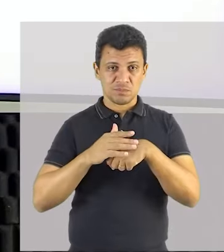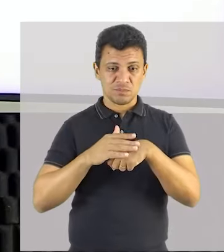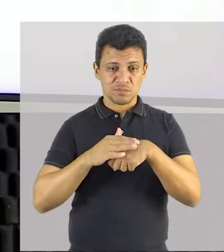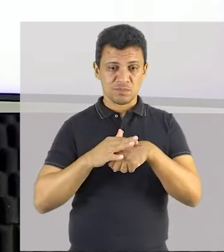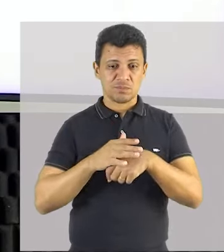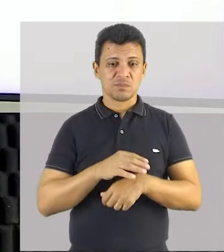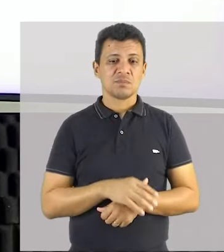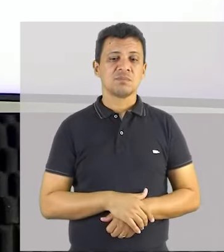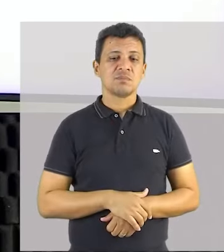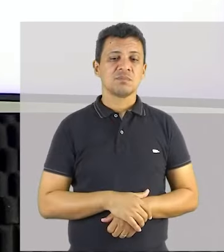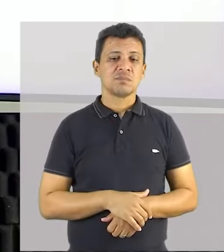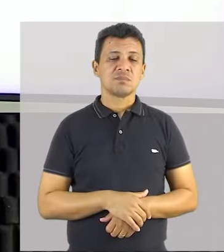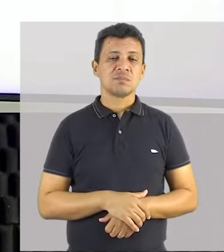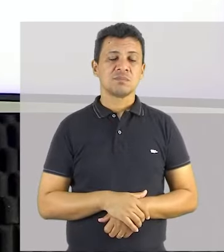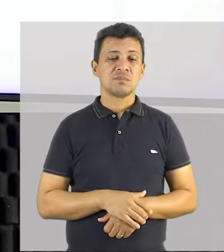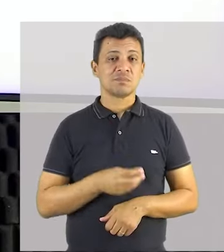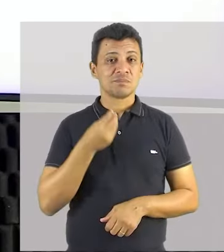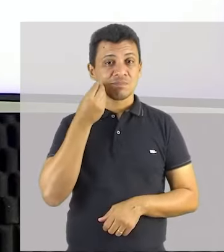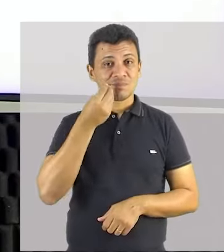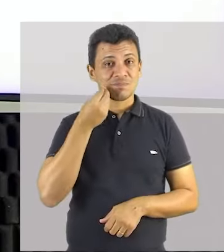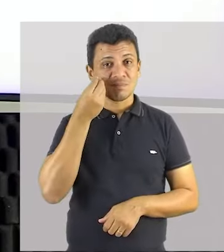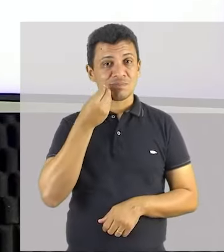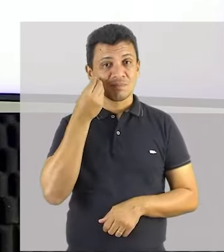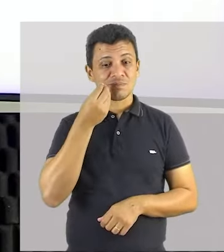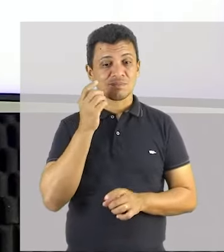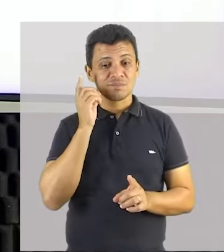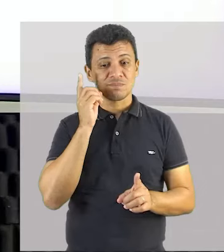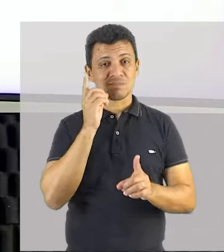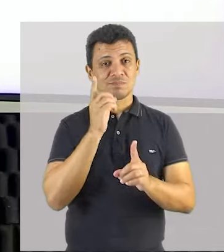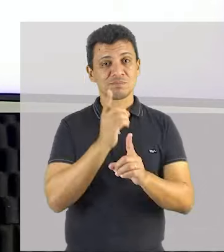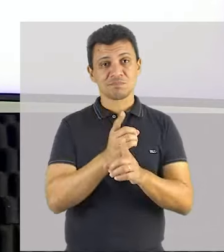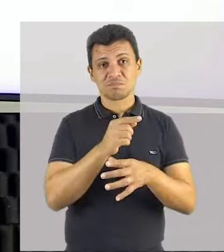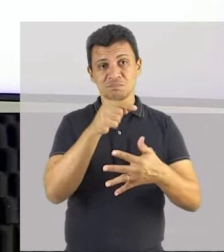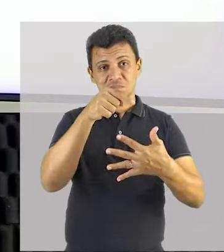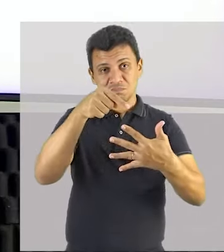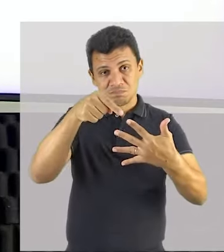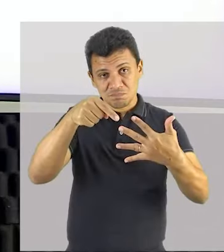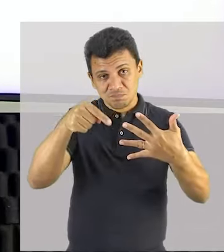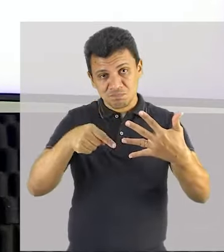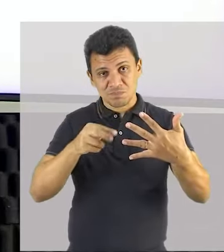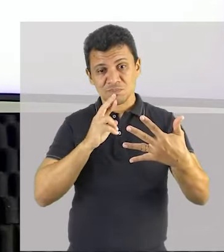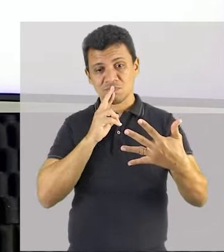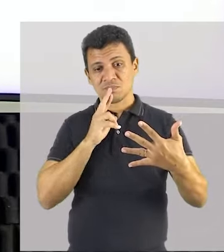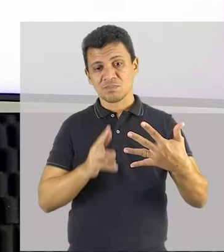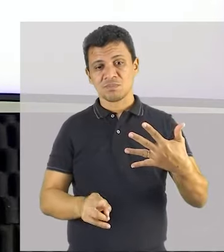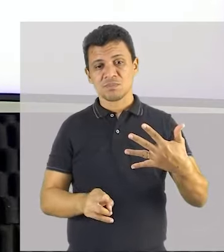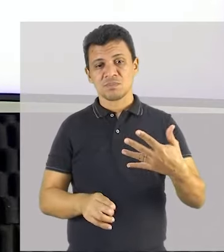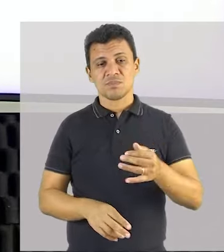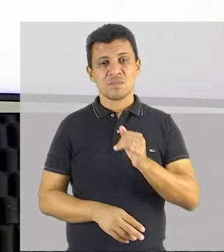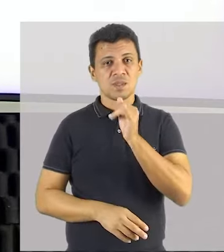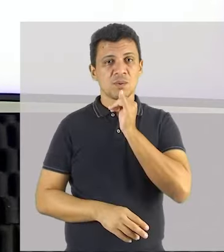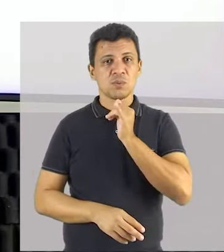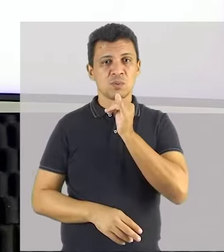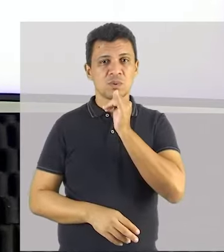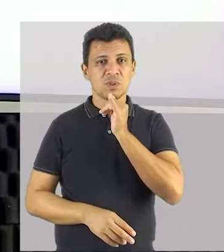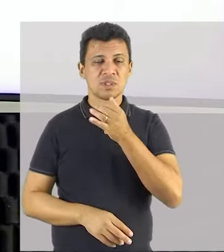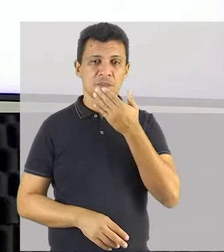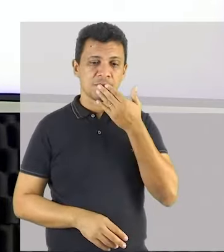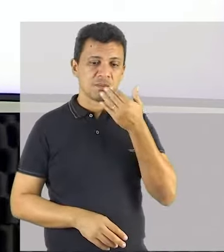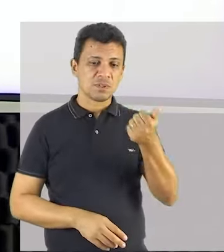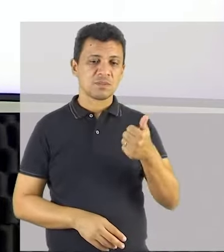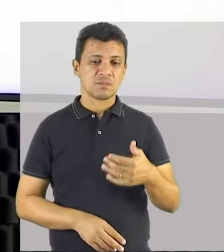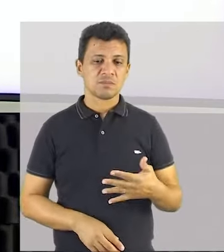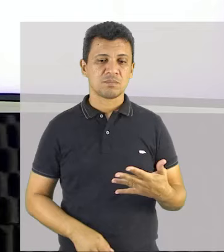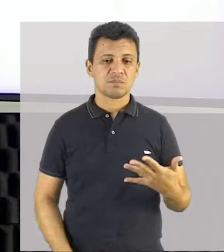esse paciente né e tentar chegar a uma conclusão Então vou pegar um exemplo aqui para poder melhorar o que eu tô